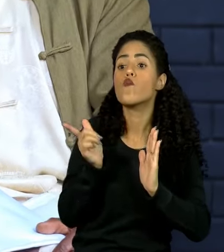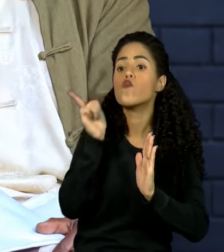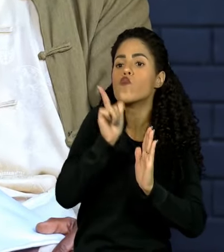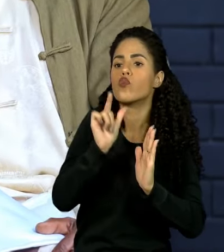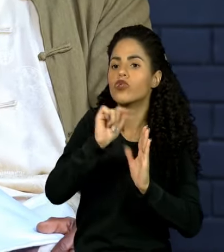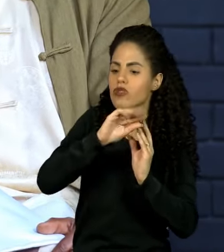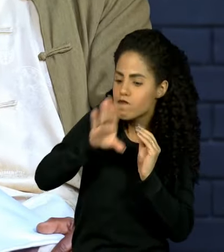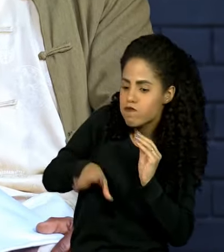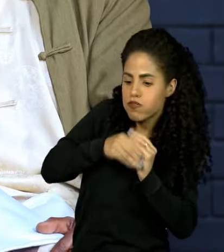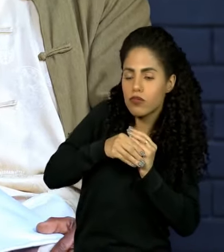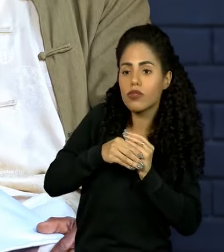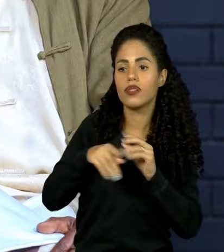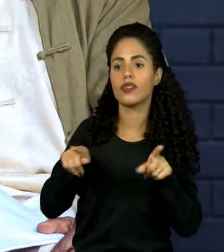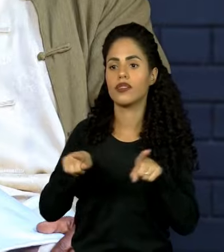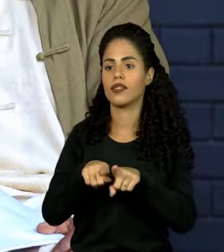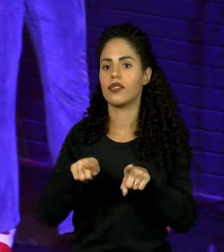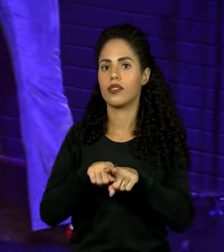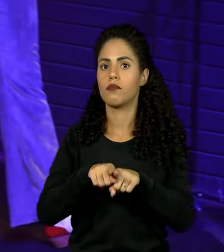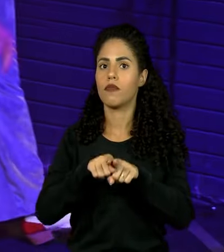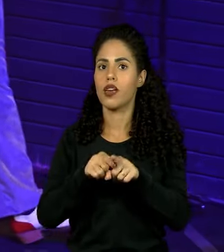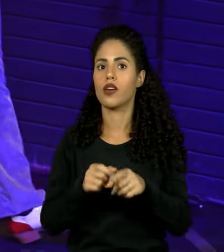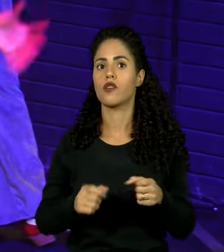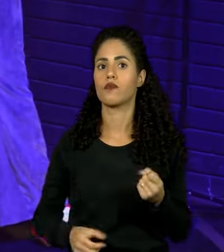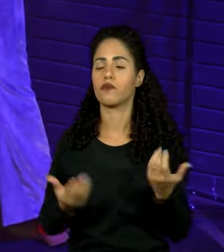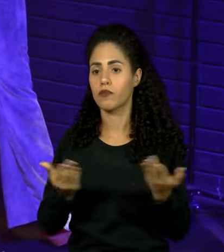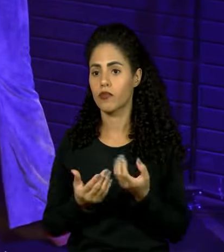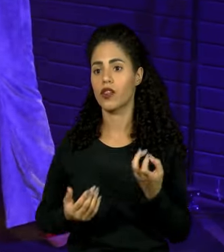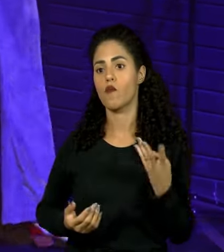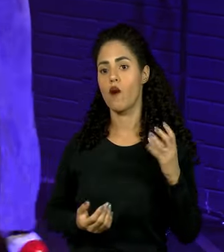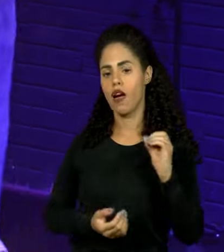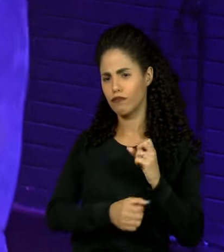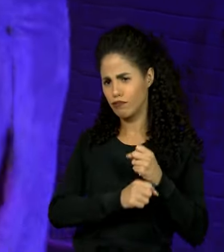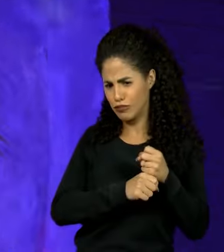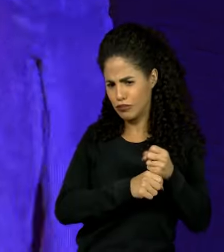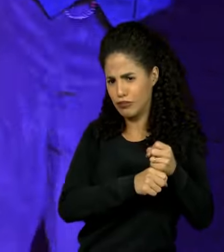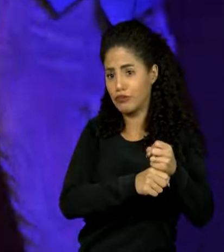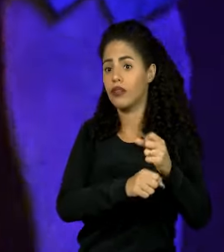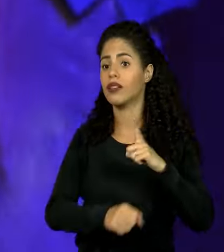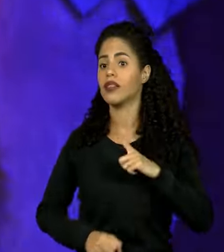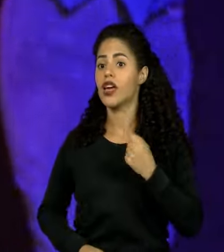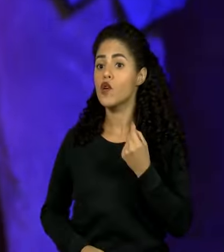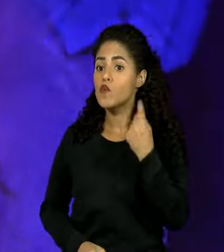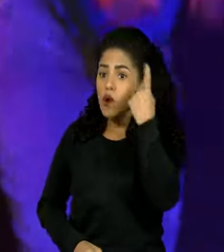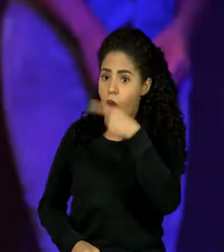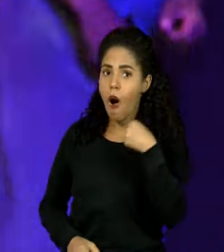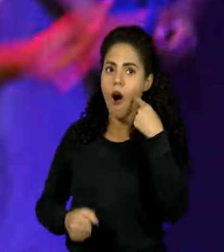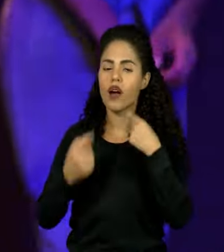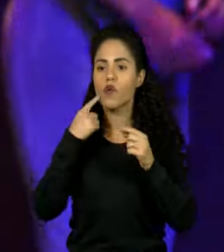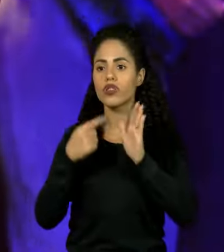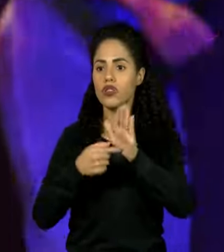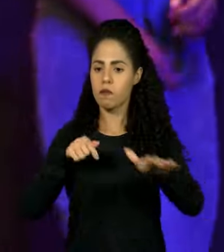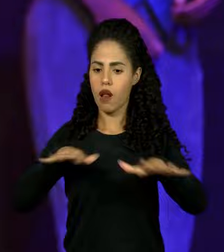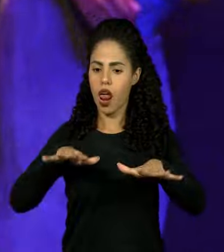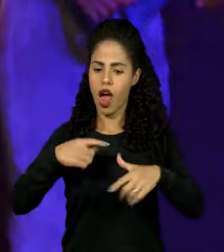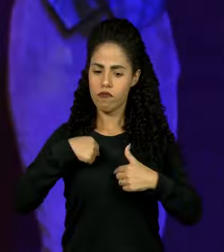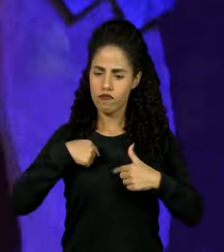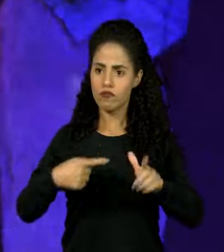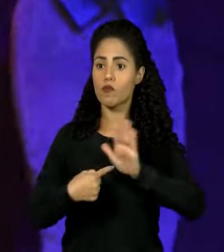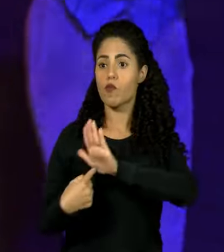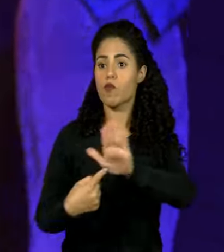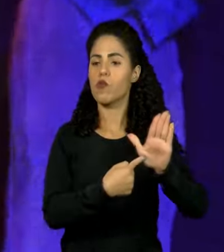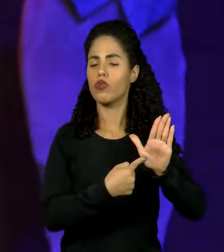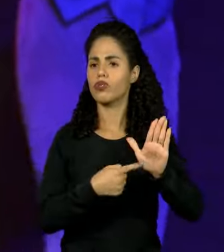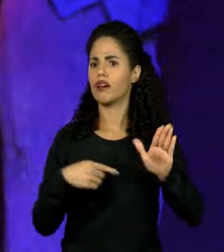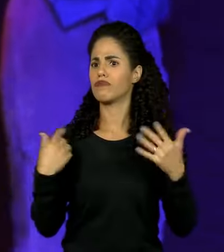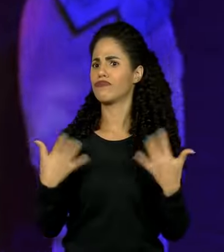conseguiu trazer um movimento de 40 anos né de existência em 1 H20 e isso é